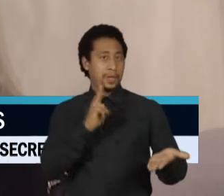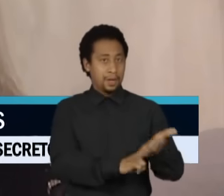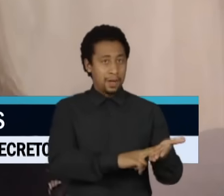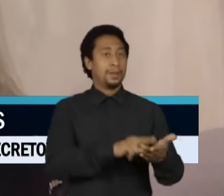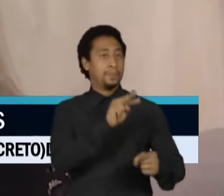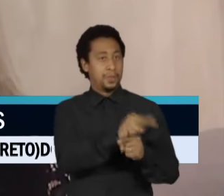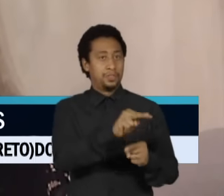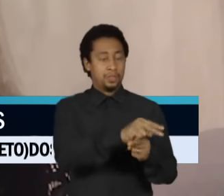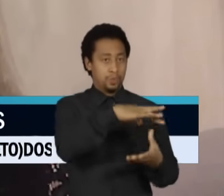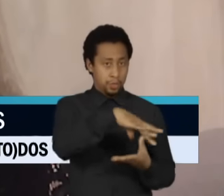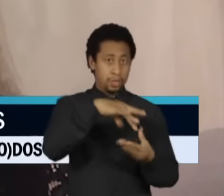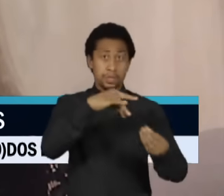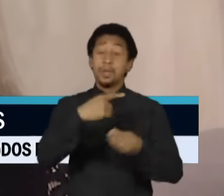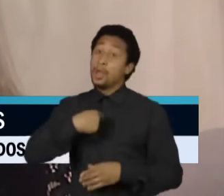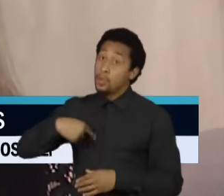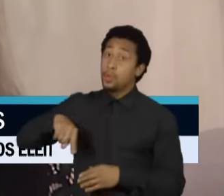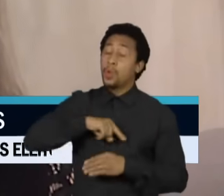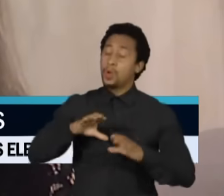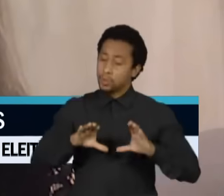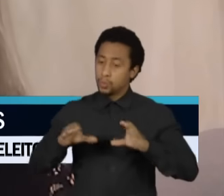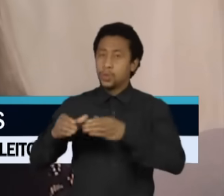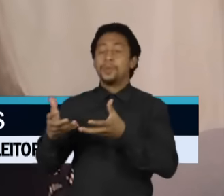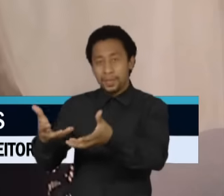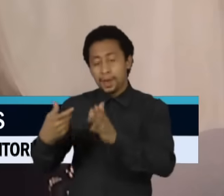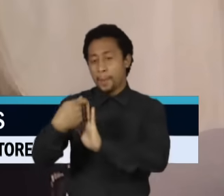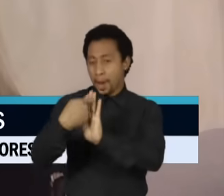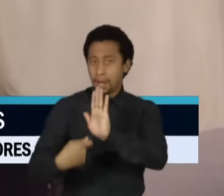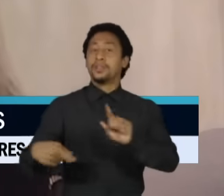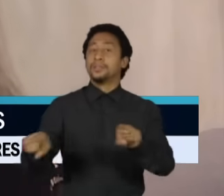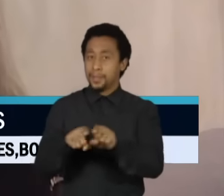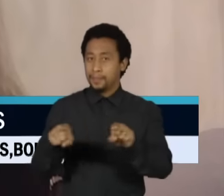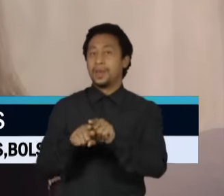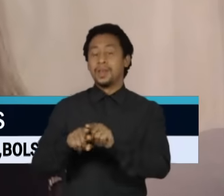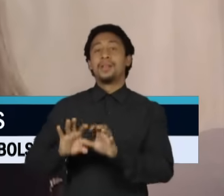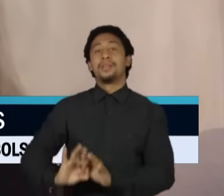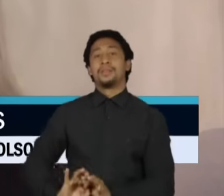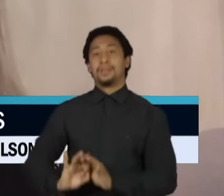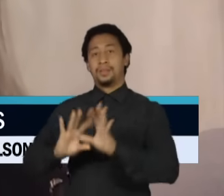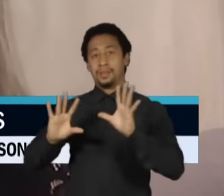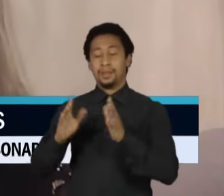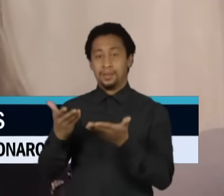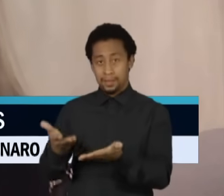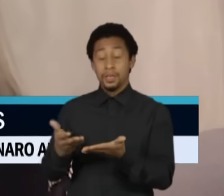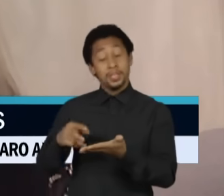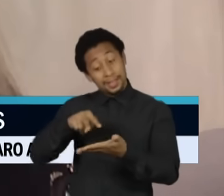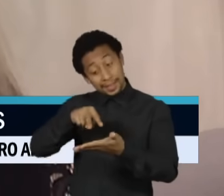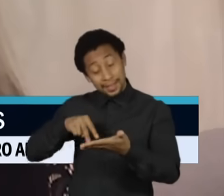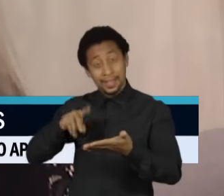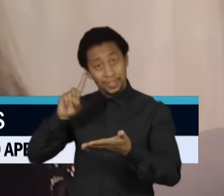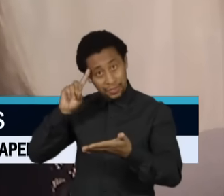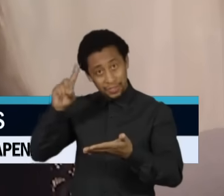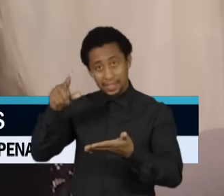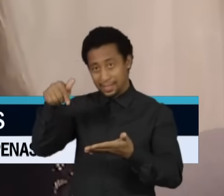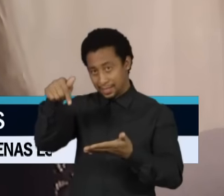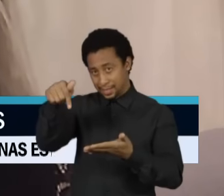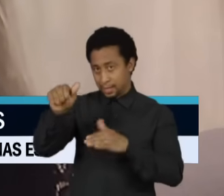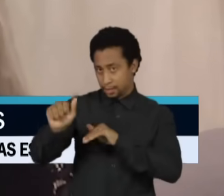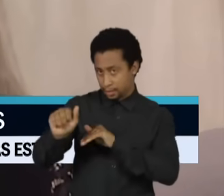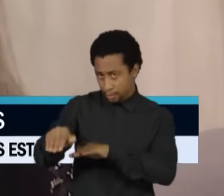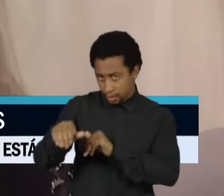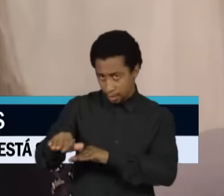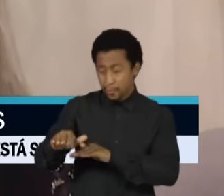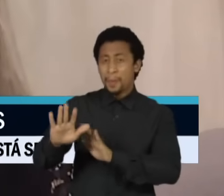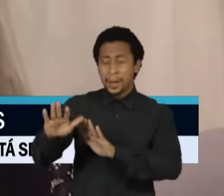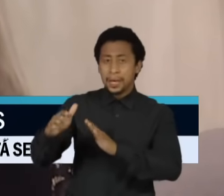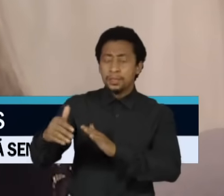resolvemos eh publicar esse manifesto, ele seria lido no 7 de setembro, mas diante de tudo que a gente